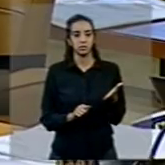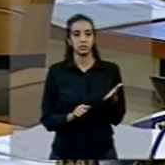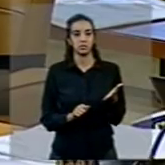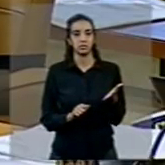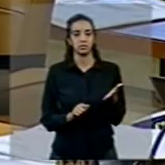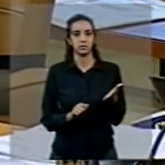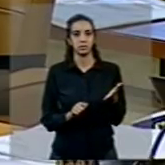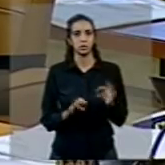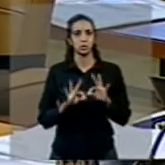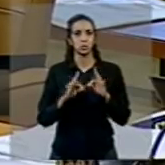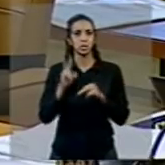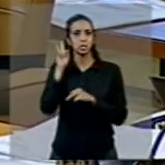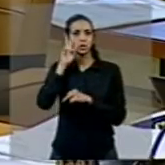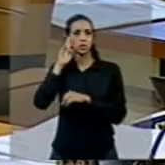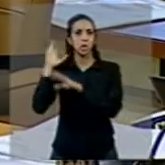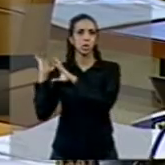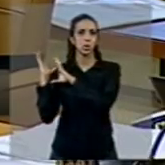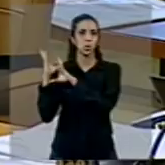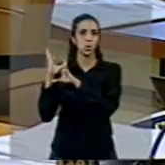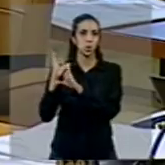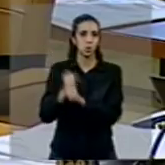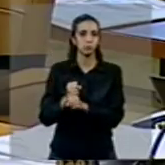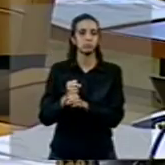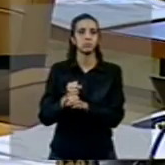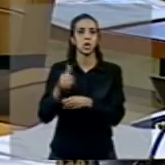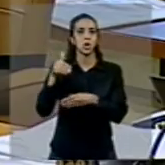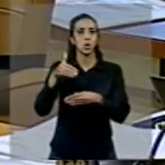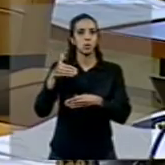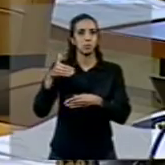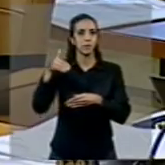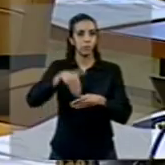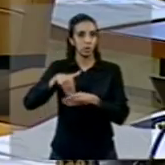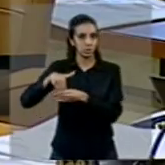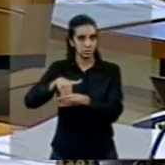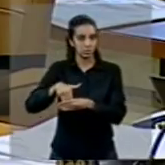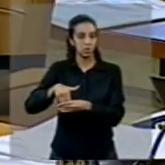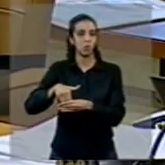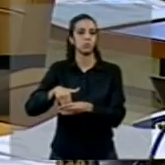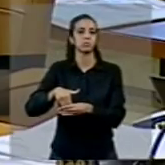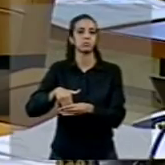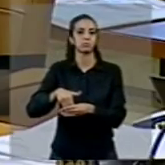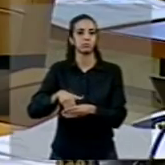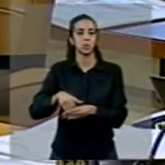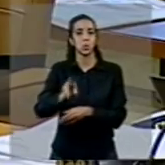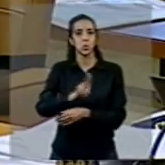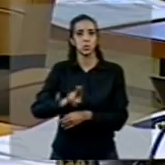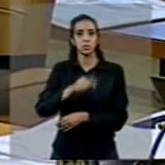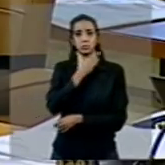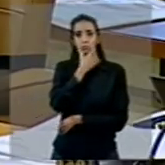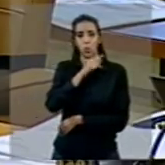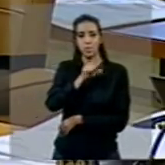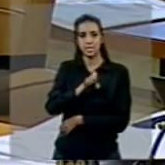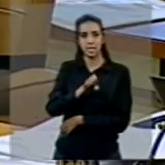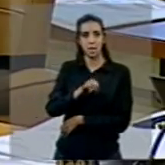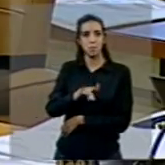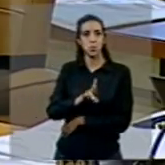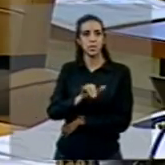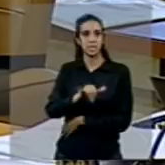histórica do processo de votações do Brasil, coletando as lições de José Murilo de Carvalho, especialmente na